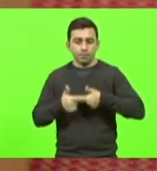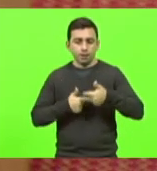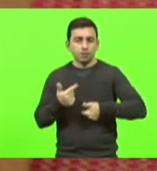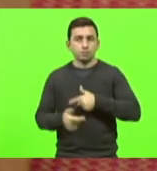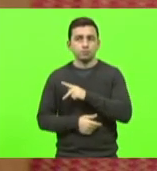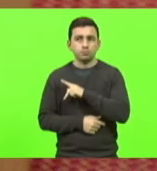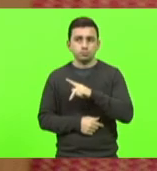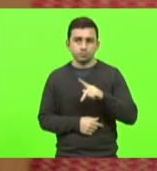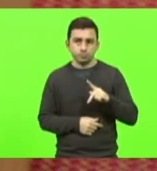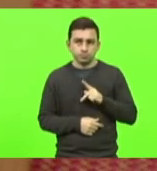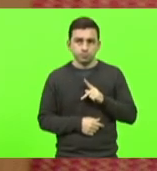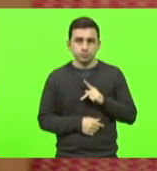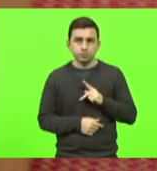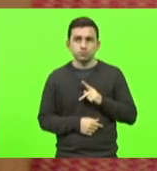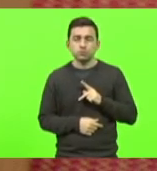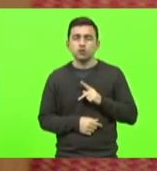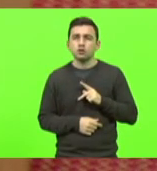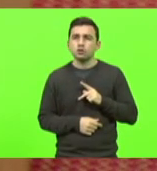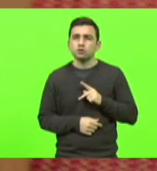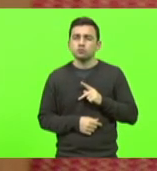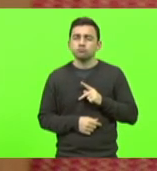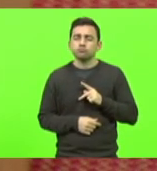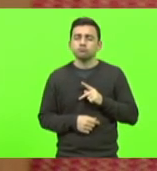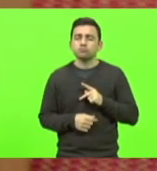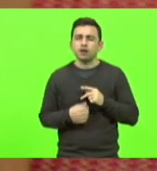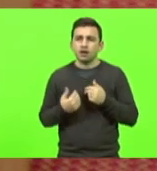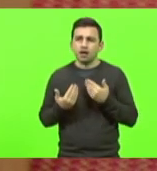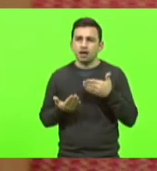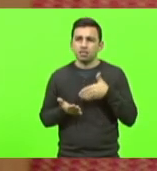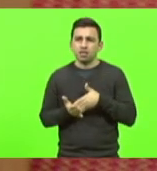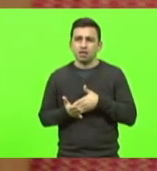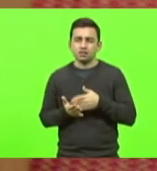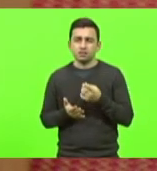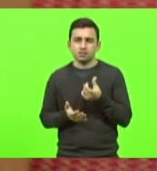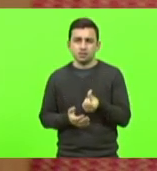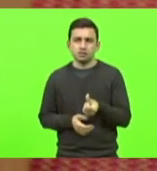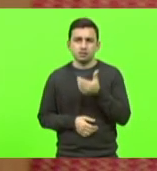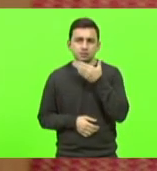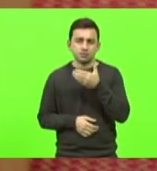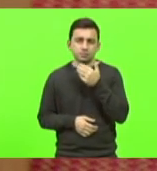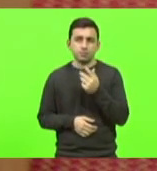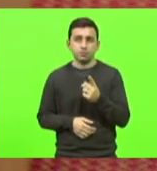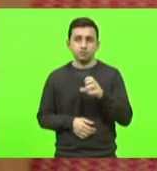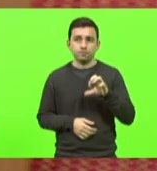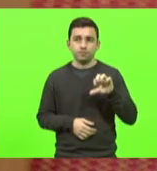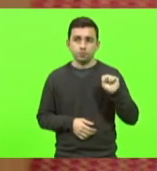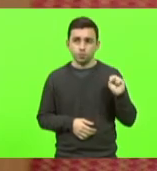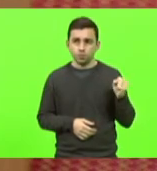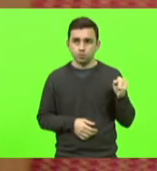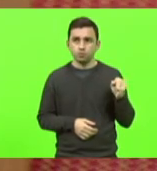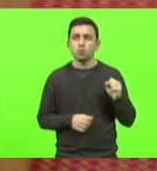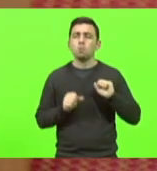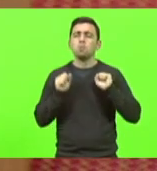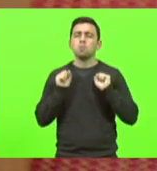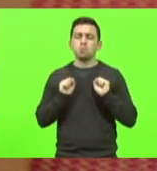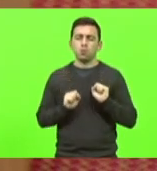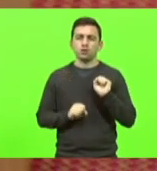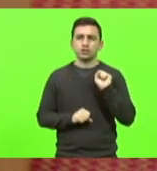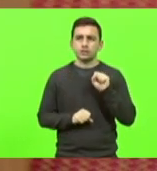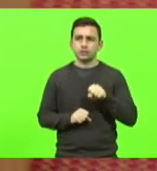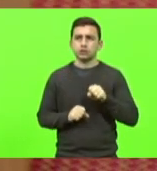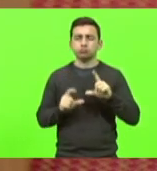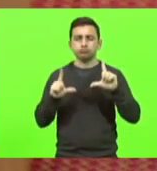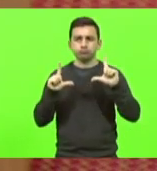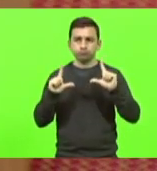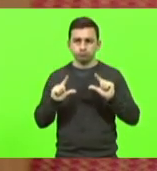em cargo efetivo até 16 dezembro de 98 poderão optar pela